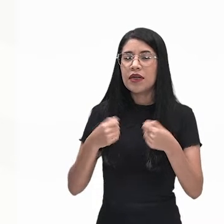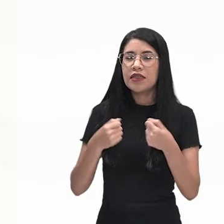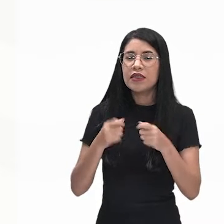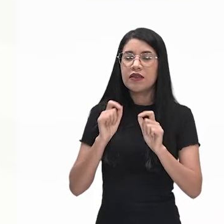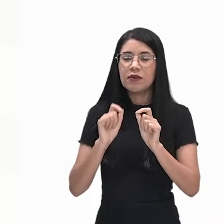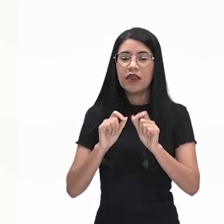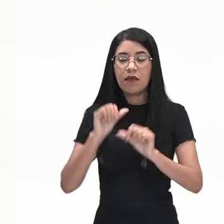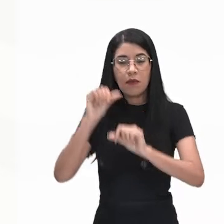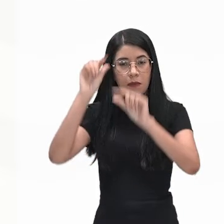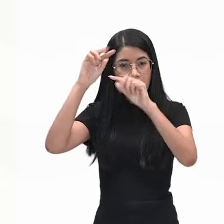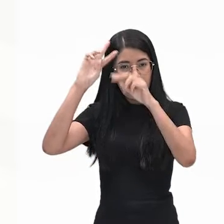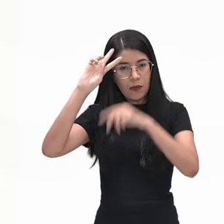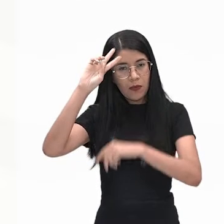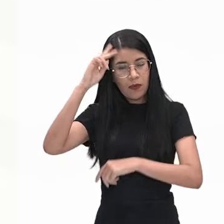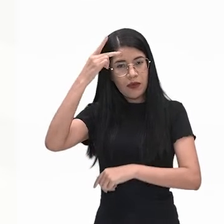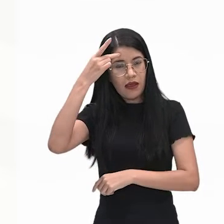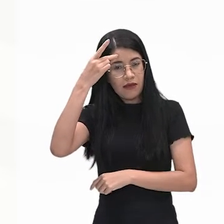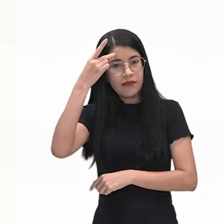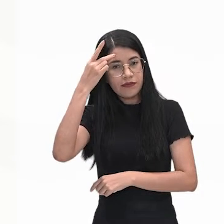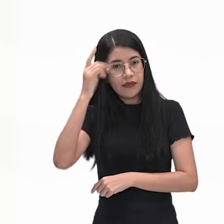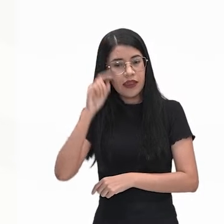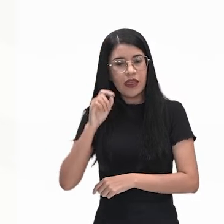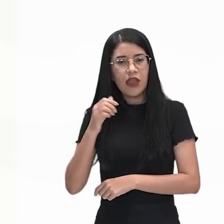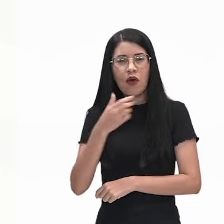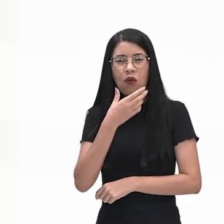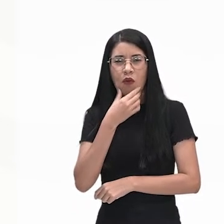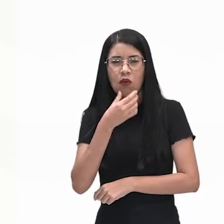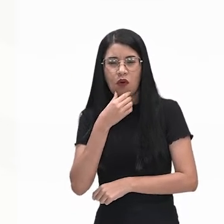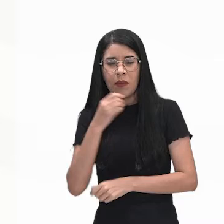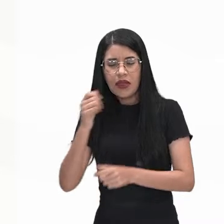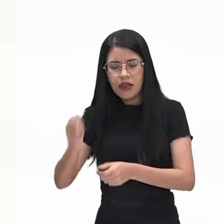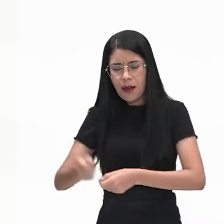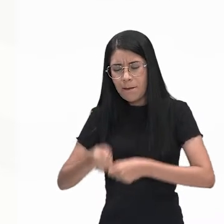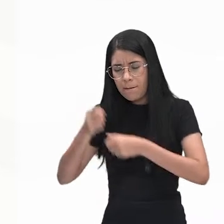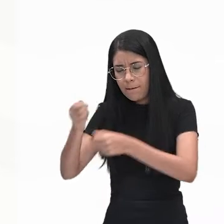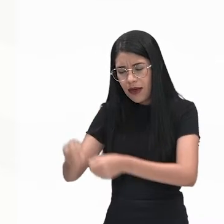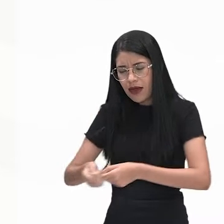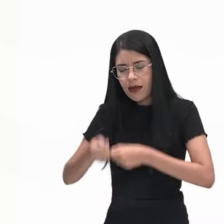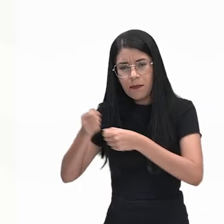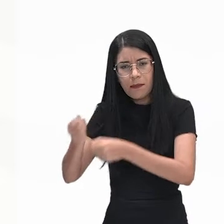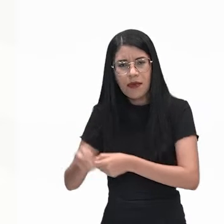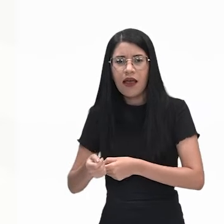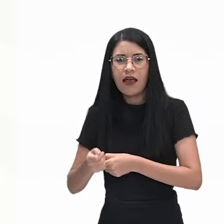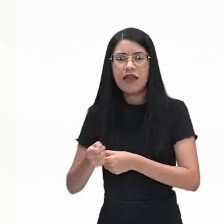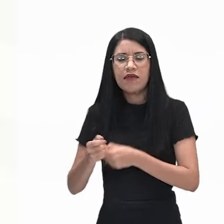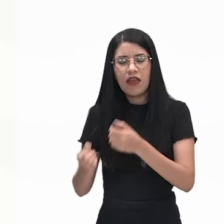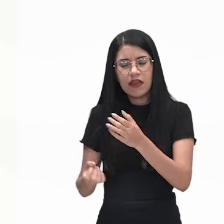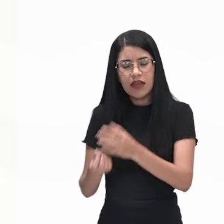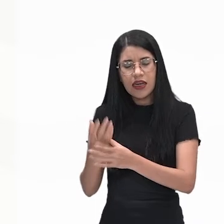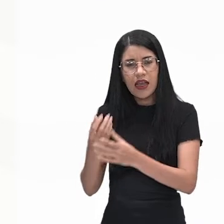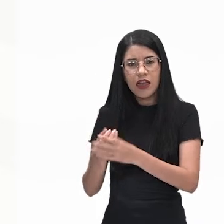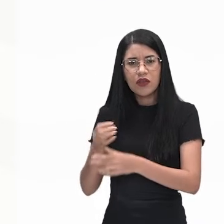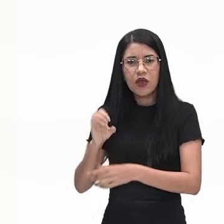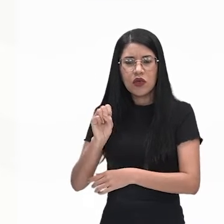bom? E o espaço rural começa a sofrer também a interferência de outras atividades que eram características do espaço